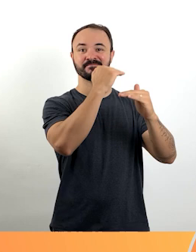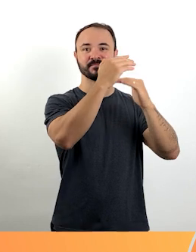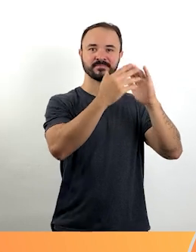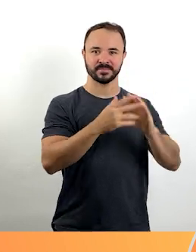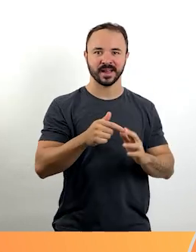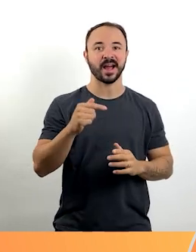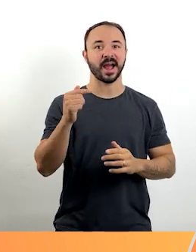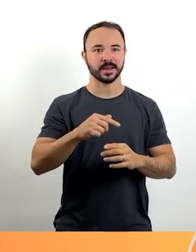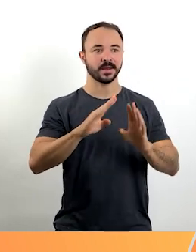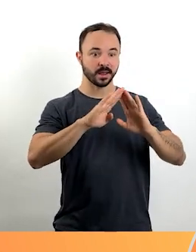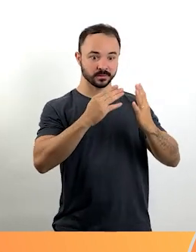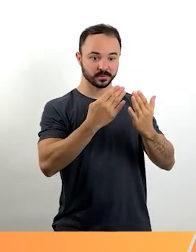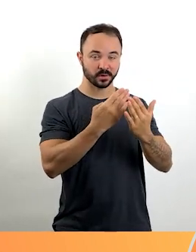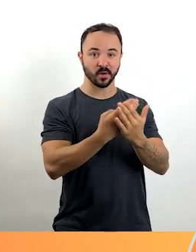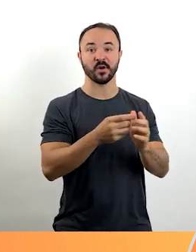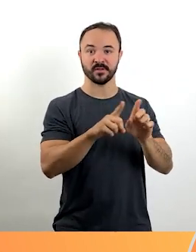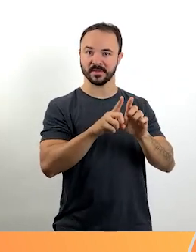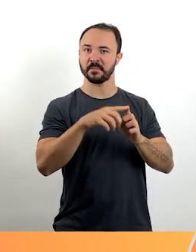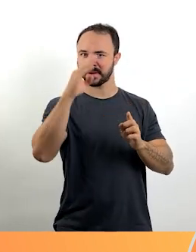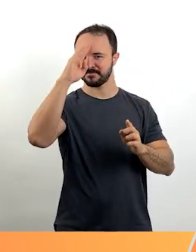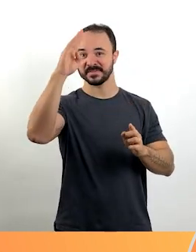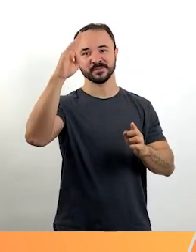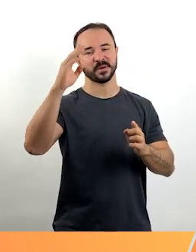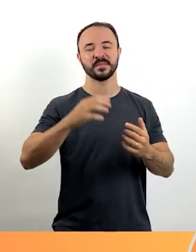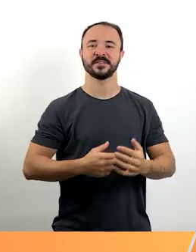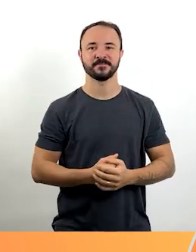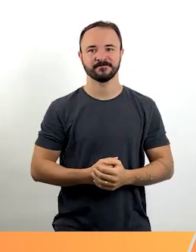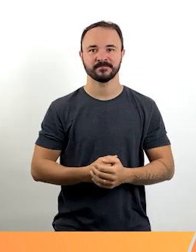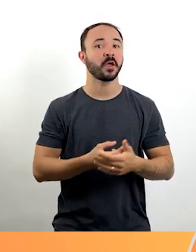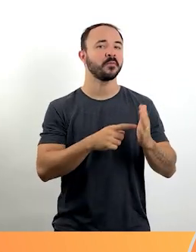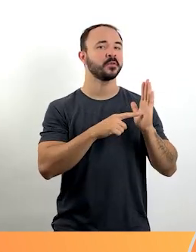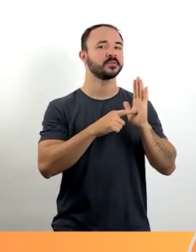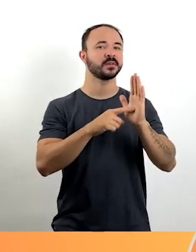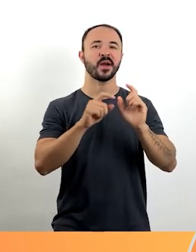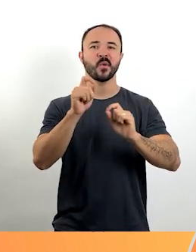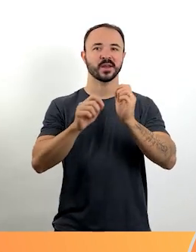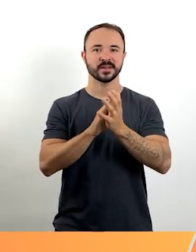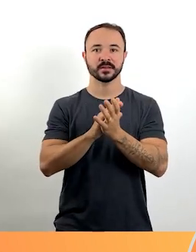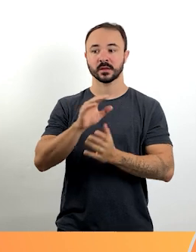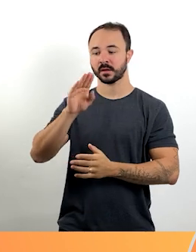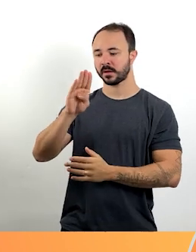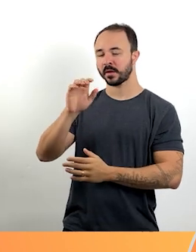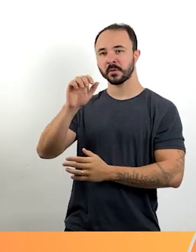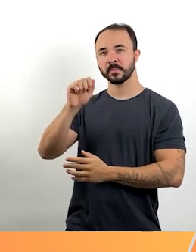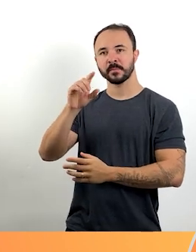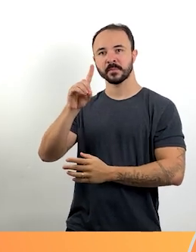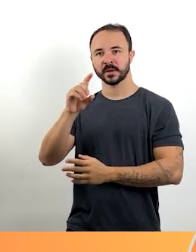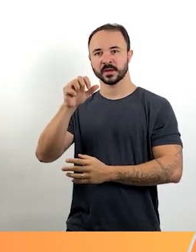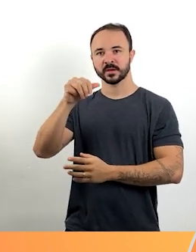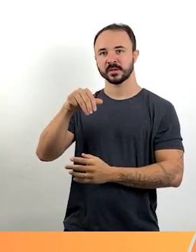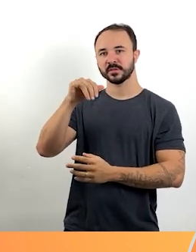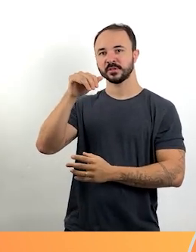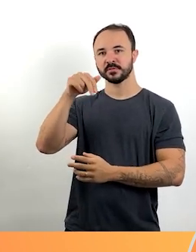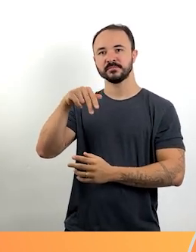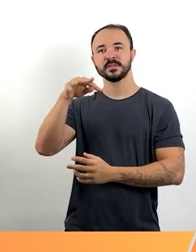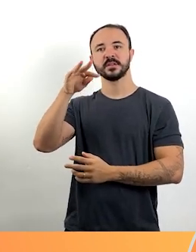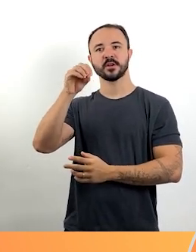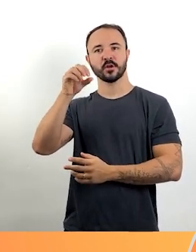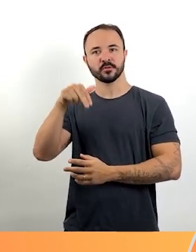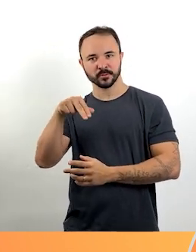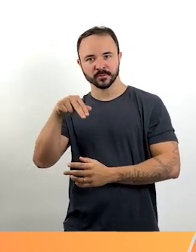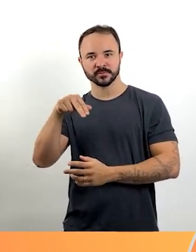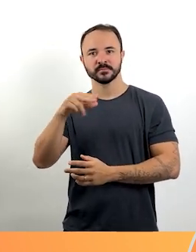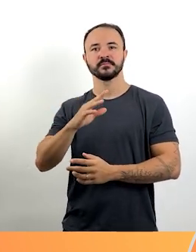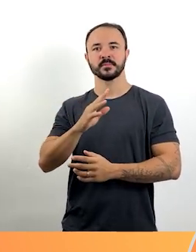principalmente dentro do nosso ambiente escolar. Eu trago para vocês hoje a modalidade de badminton. Conhece, já ouviu falar,